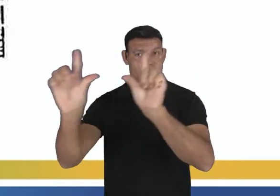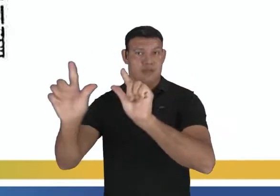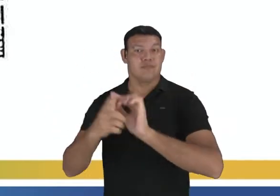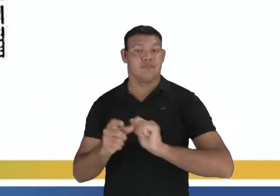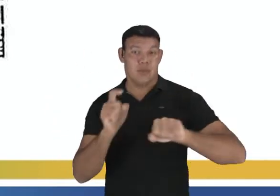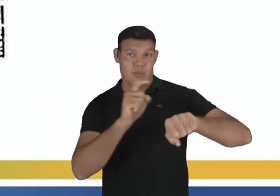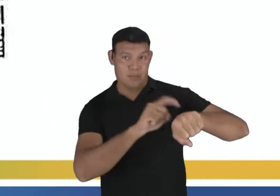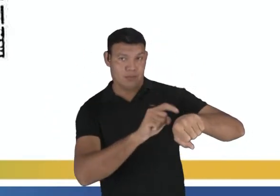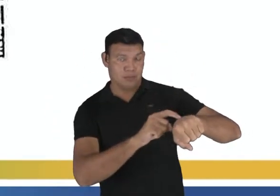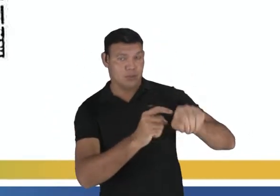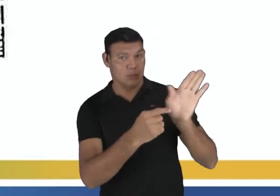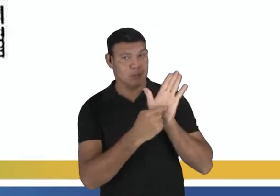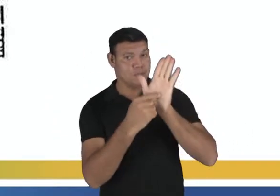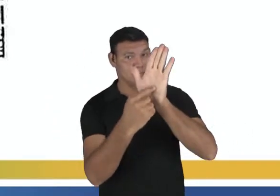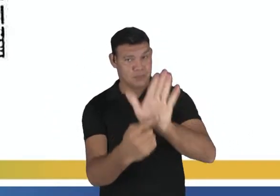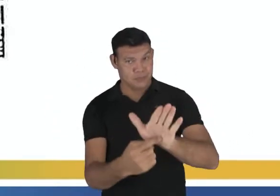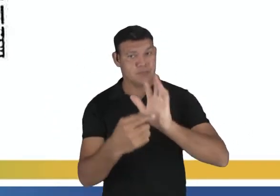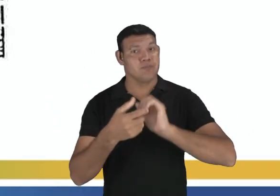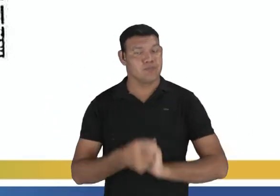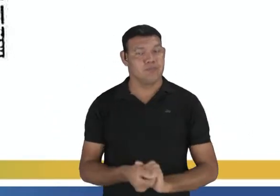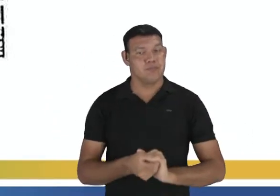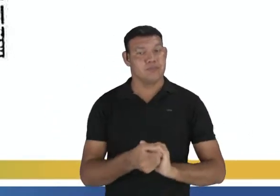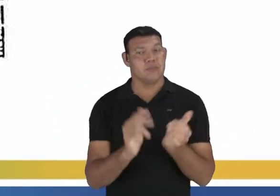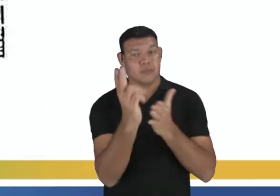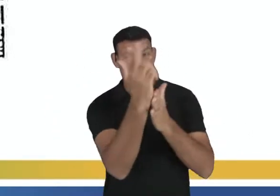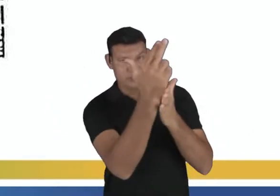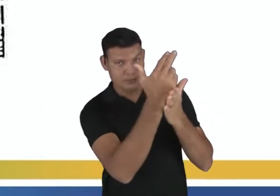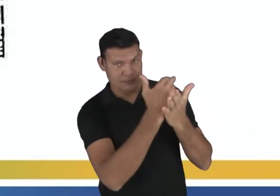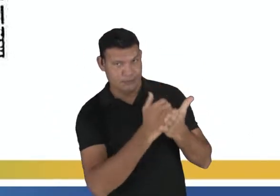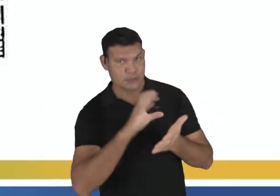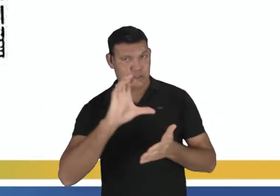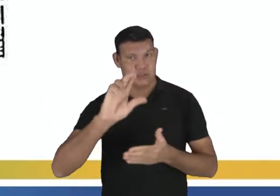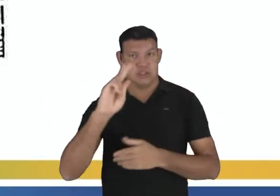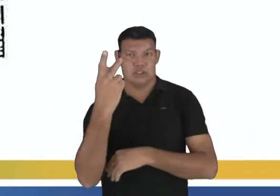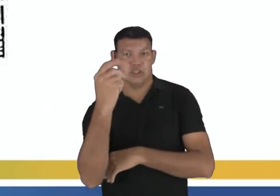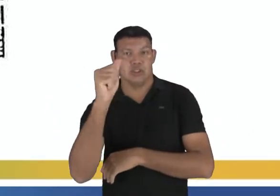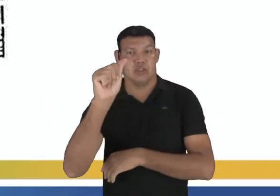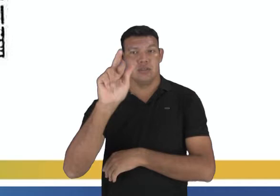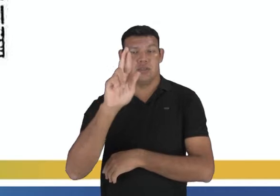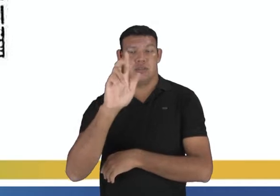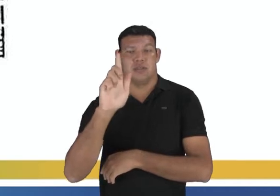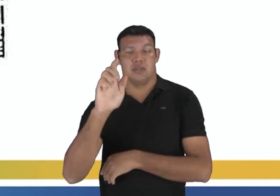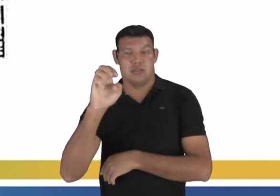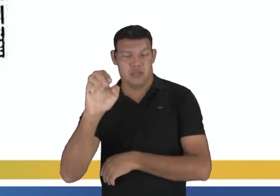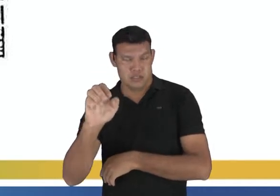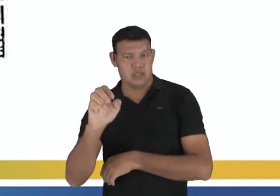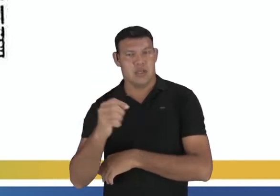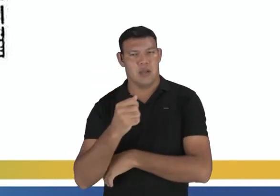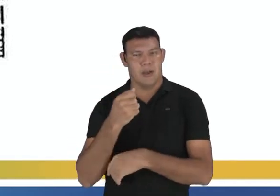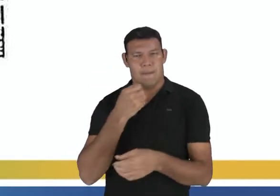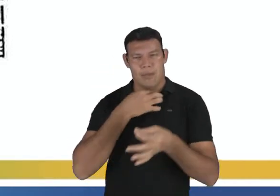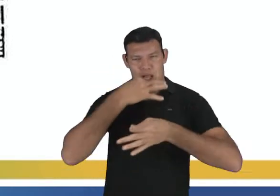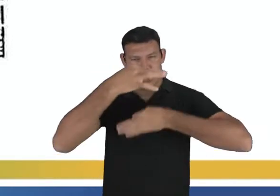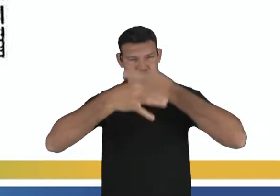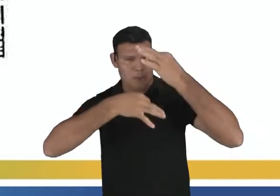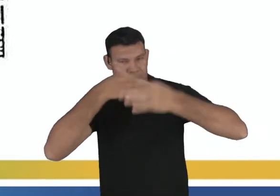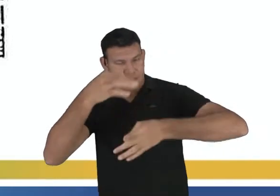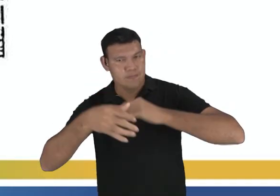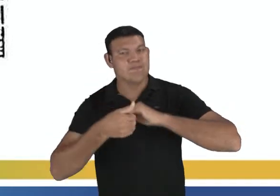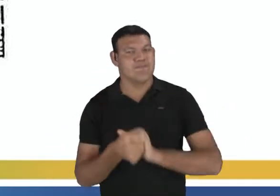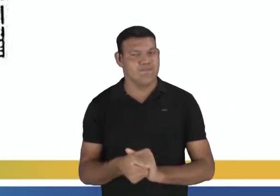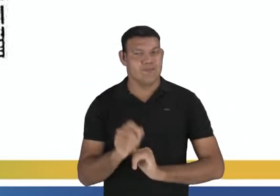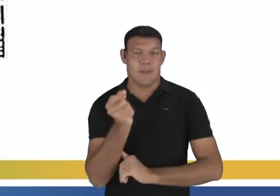eu mostro a todos vocês uma charge. Uma charge é sempre uma ironia, algo